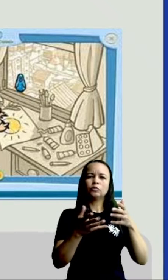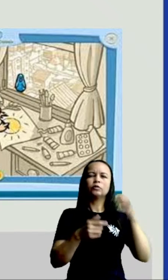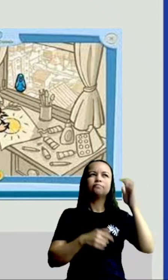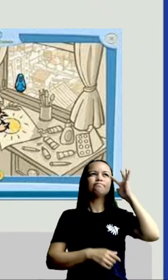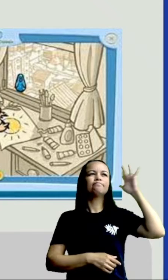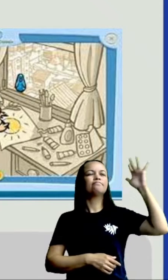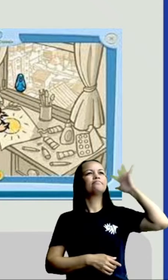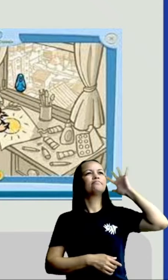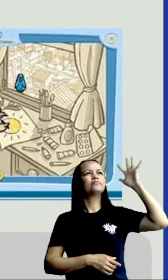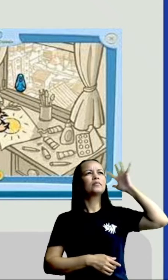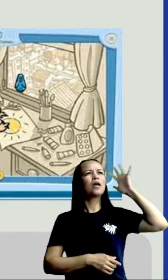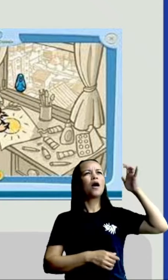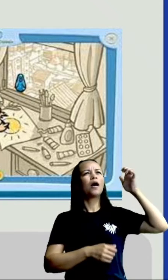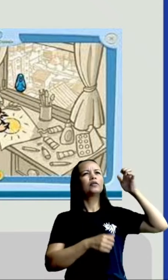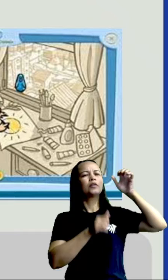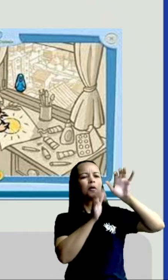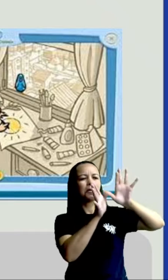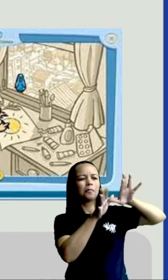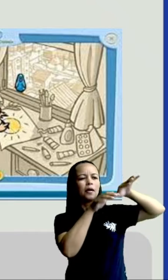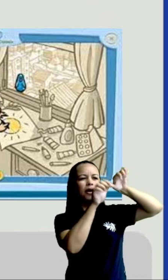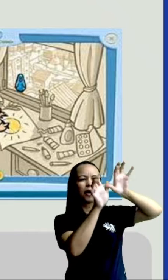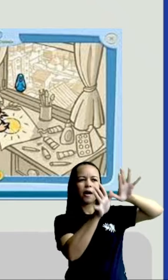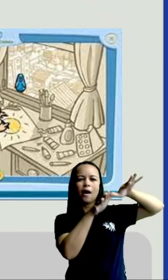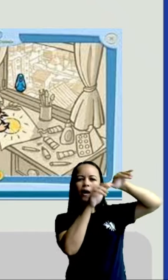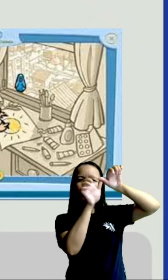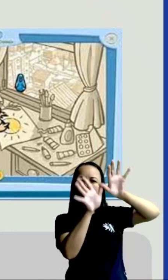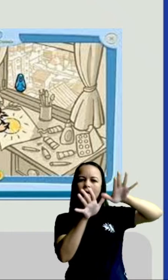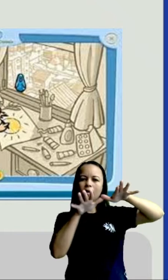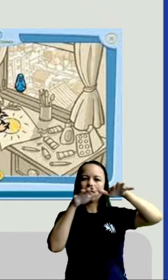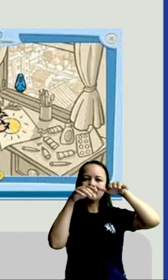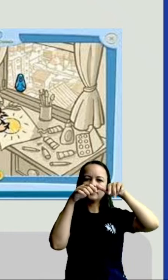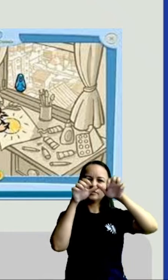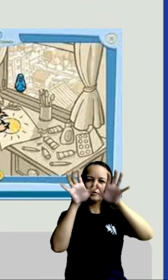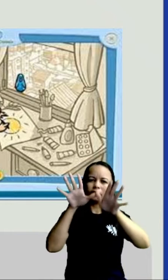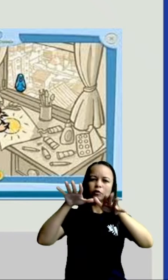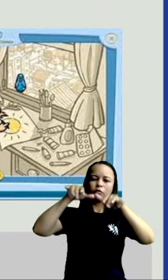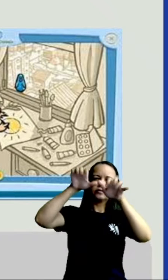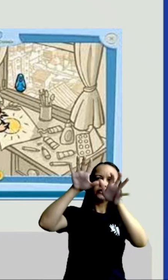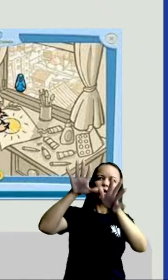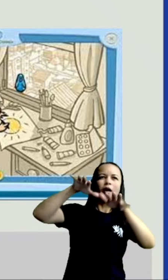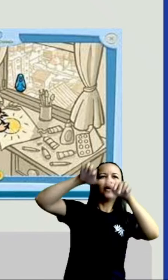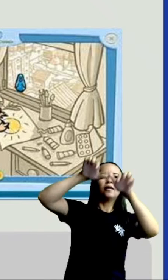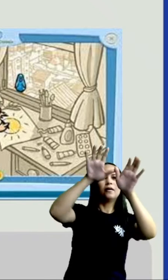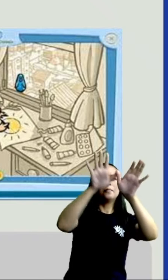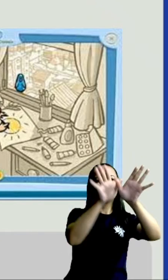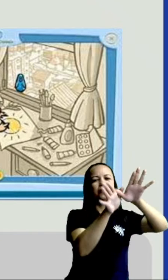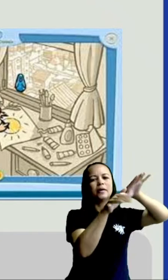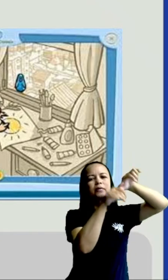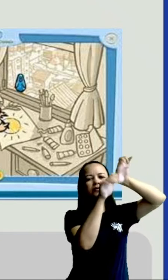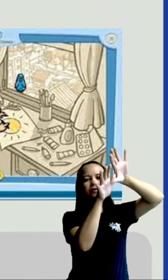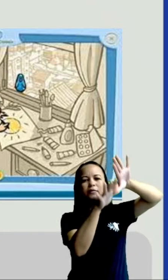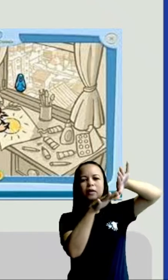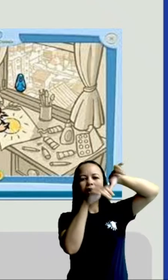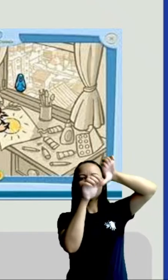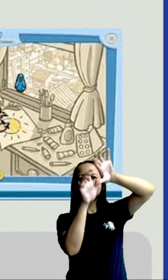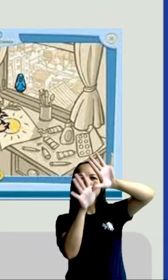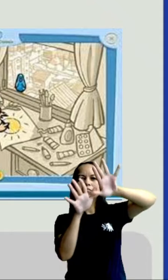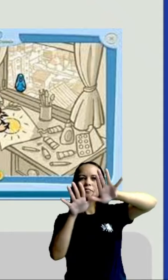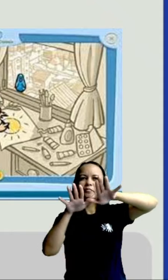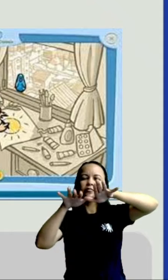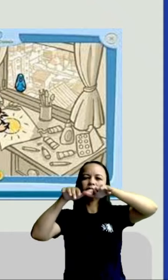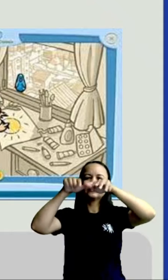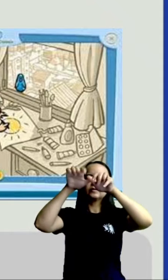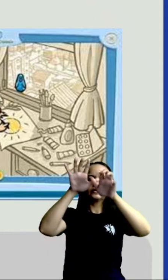estão que imagino uma linda Gaivota a voar no céu Vai voando contornando a imensa curva